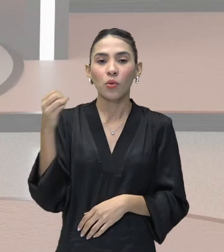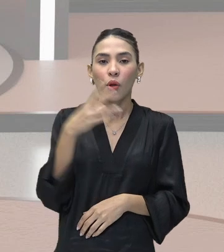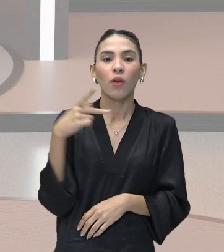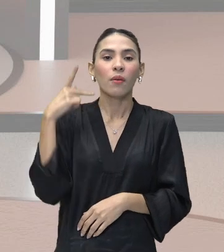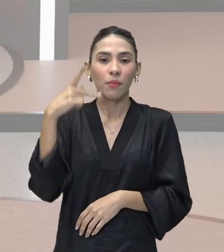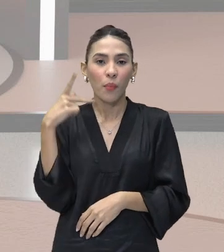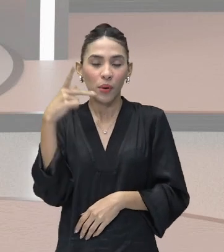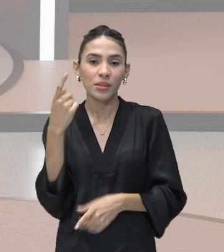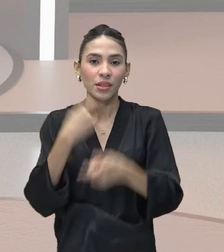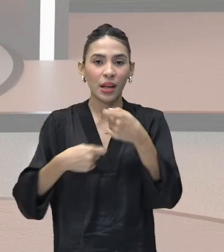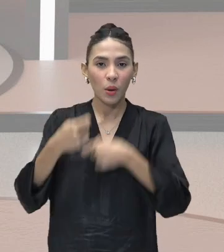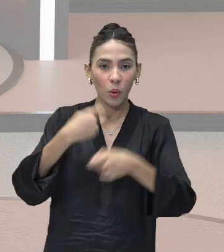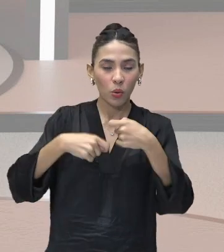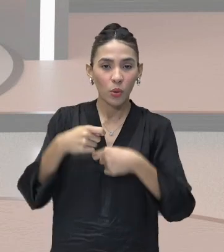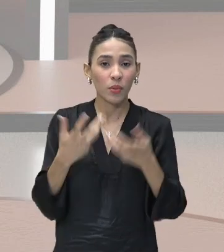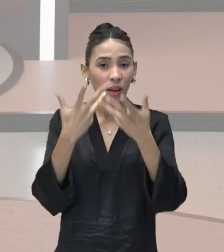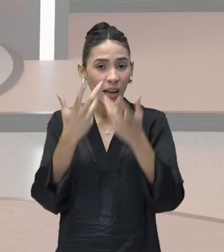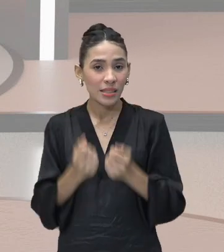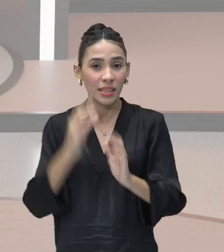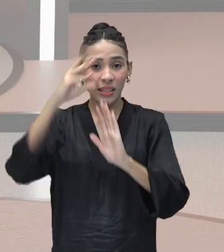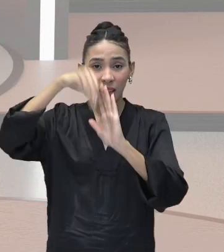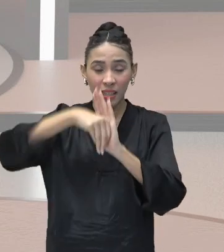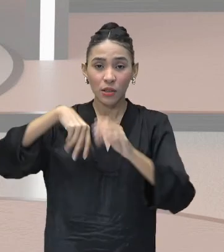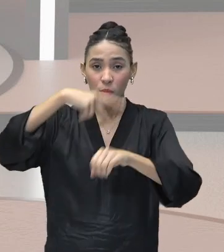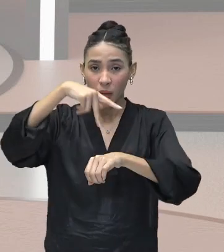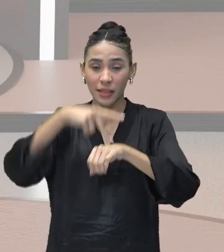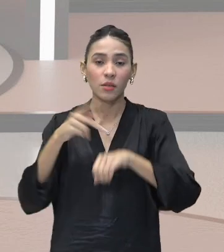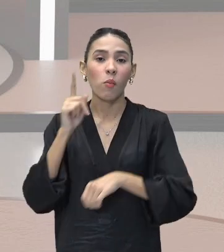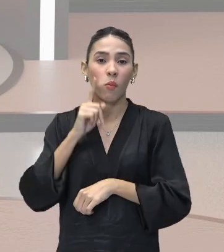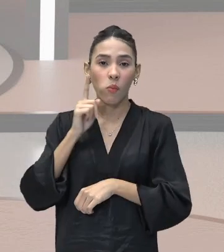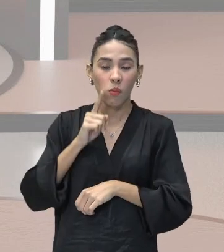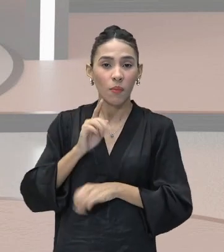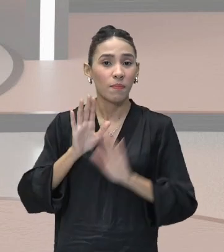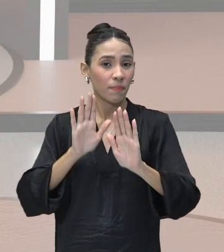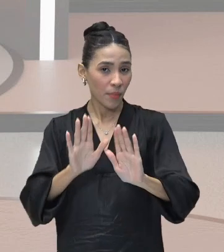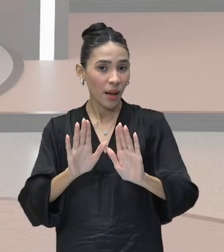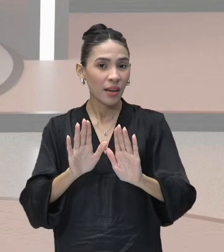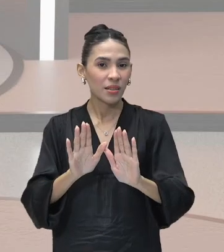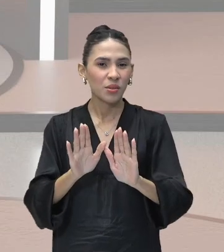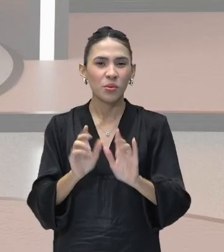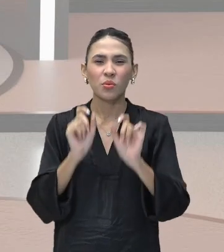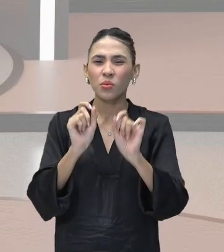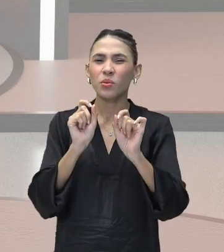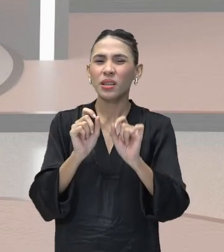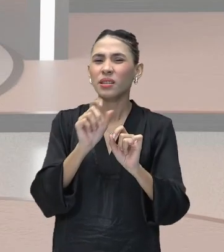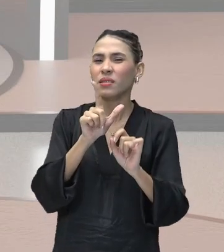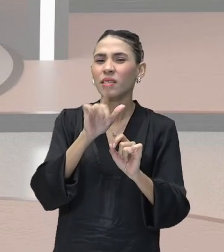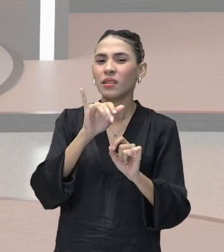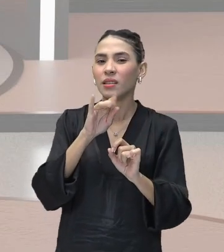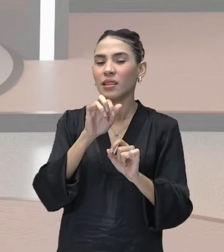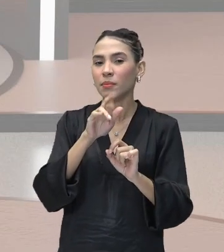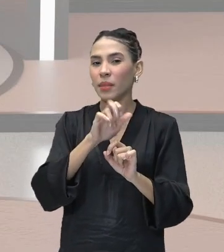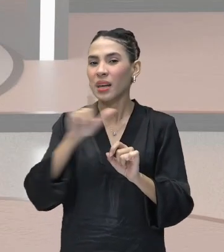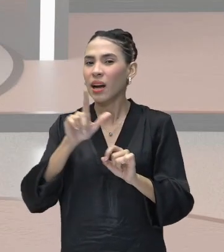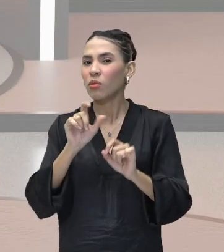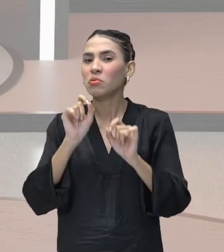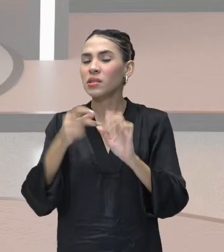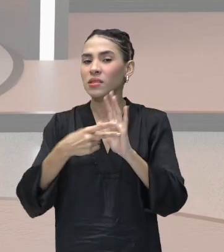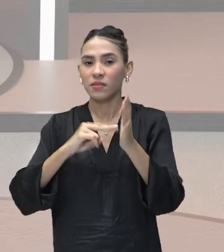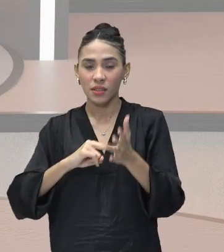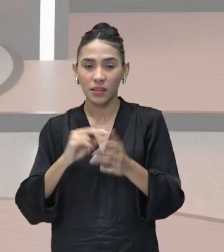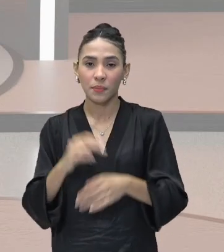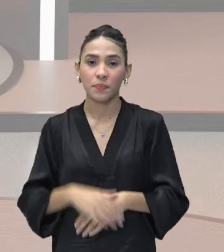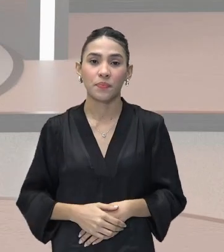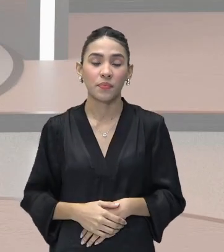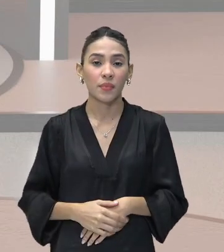política econômica que seria adotada dentro dos Estados Unidos. Agora, o que é esse liberal, o que é esse keynesianismo? Então,